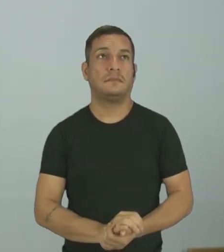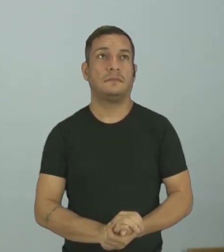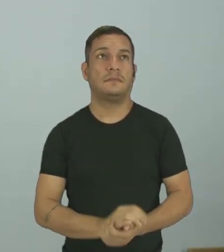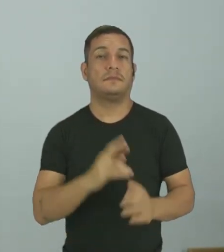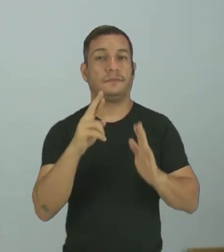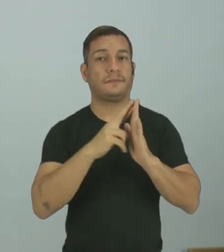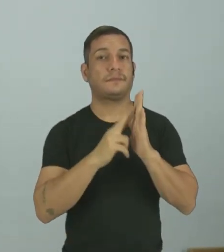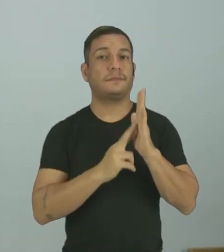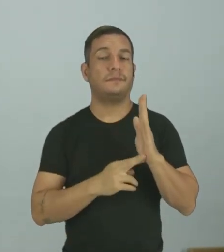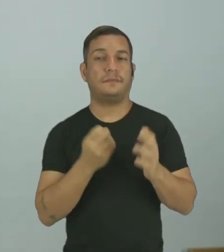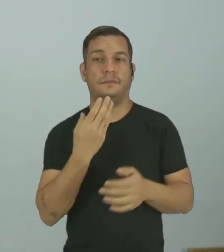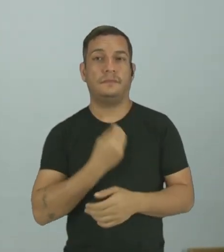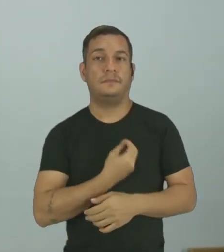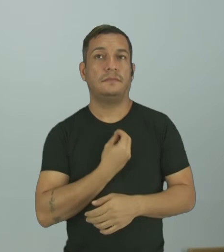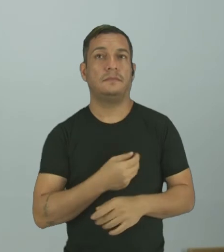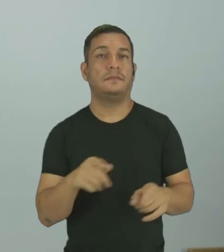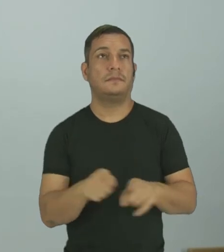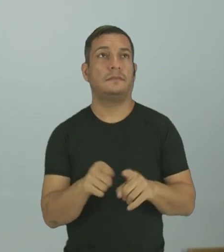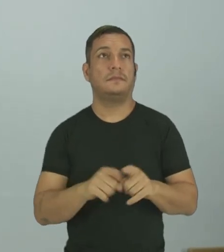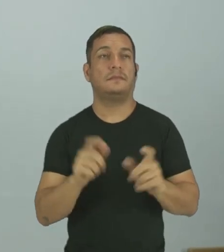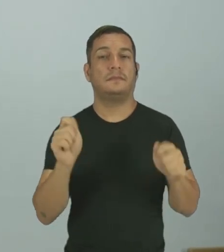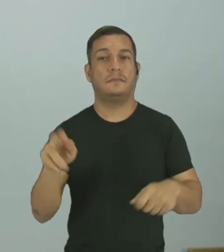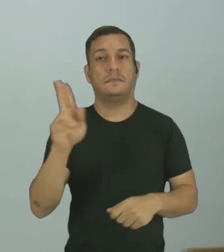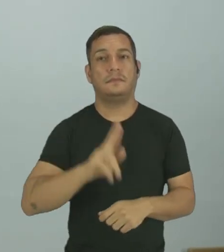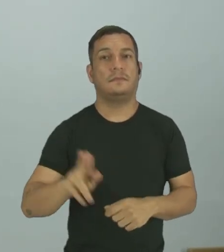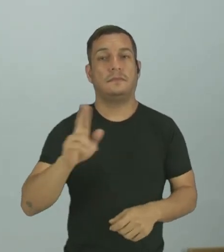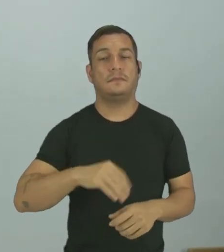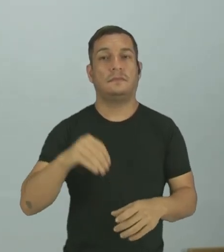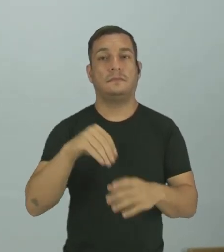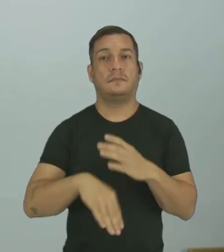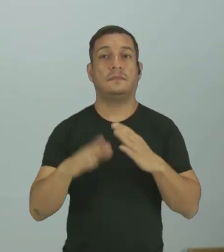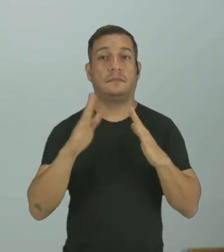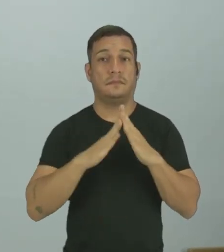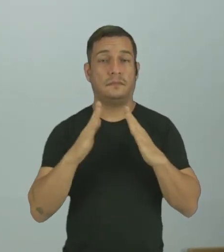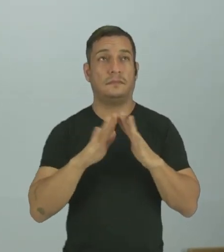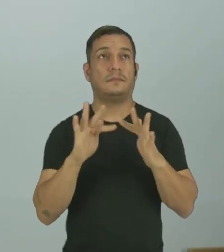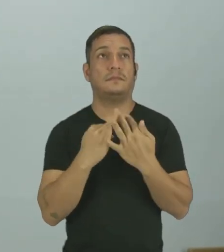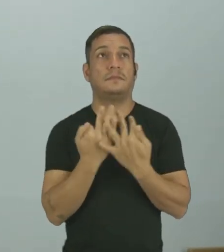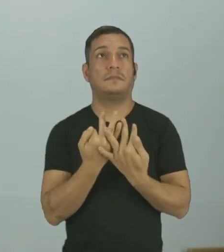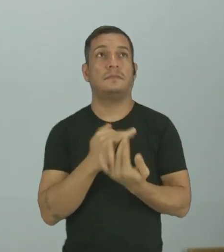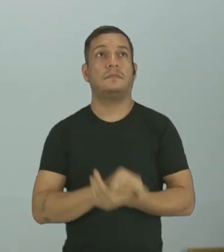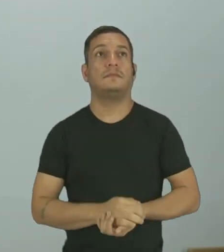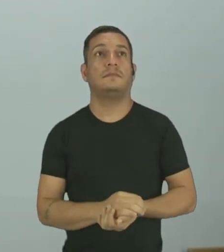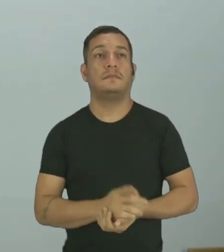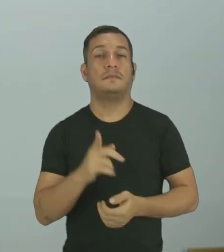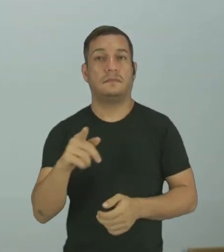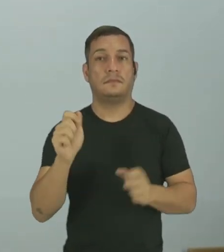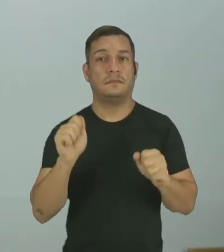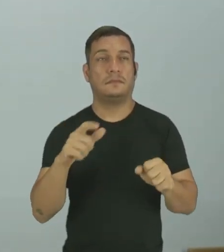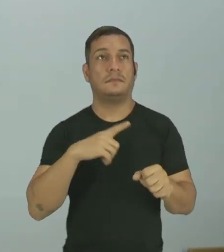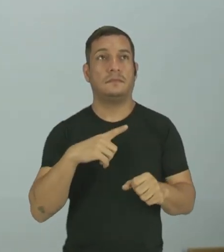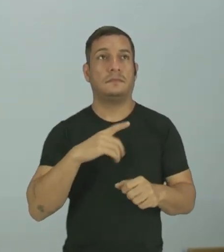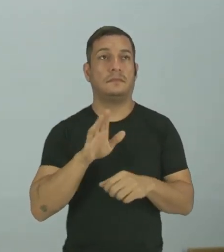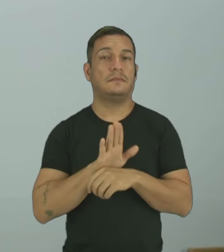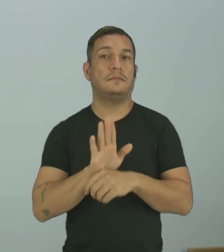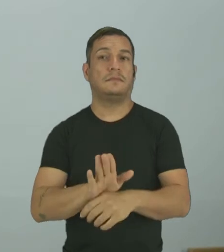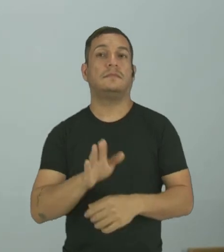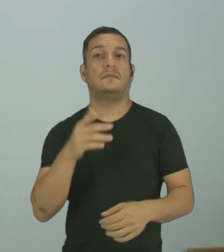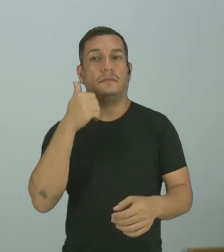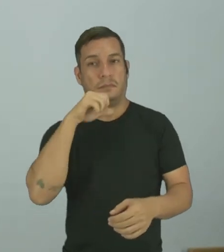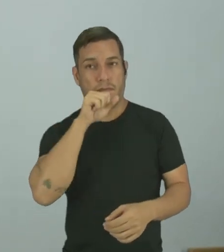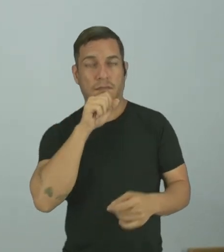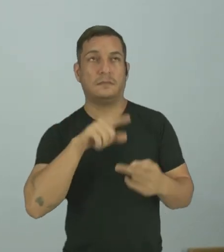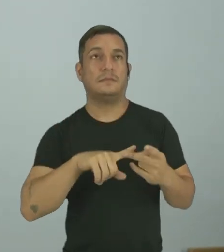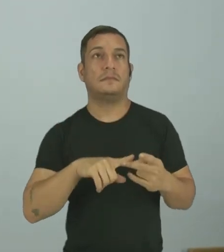Essas regras de bom convívio também podem ser usadas dentro da sua casa com a sua família. Você pode dar uma ajudinha para a sua